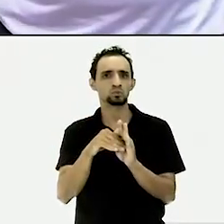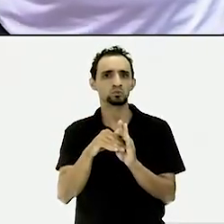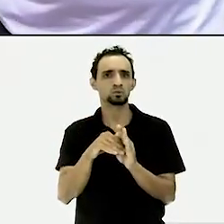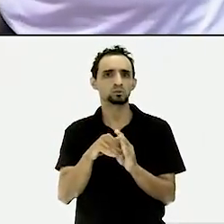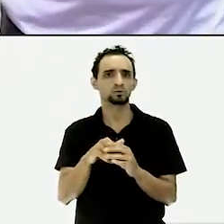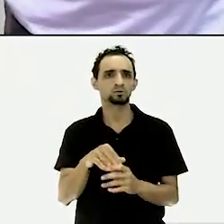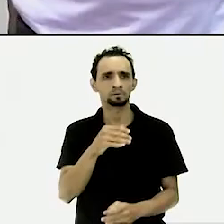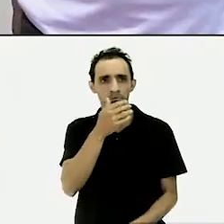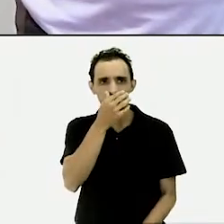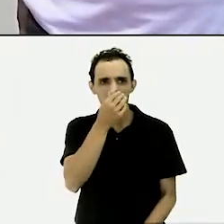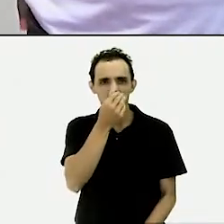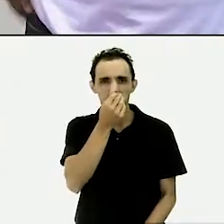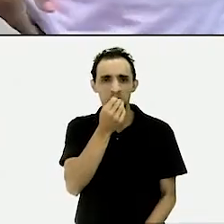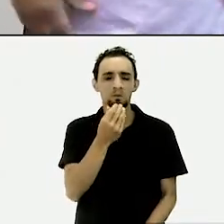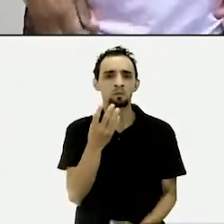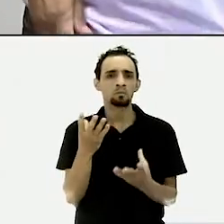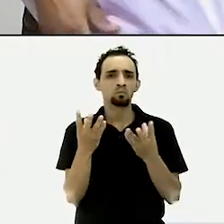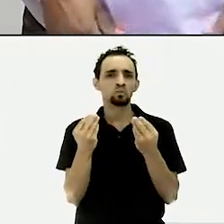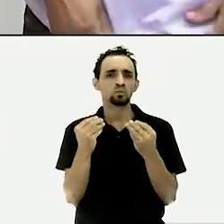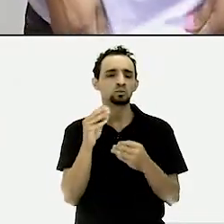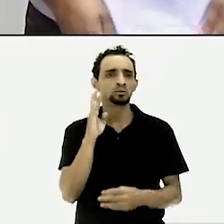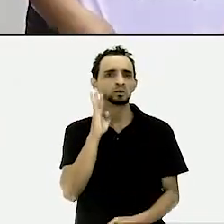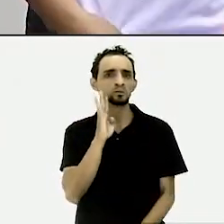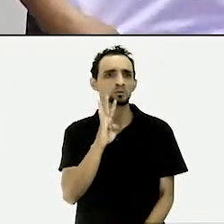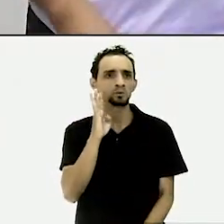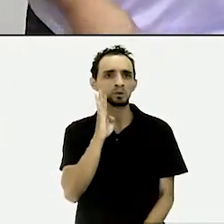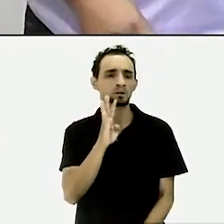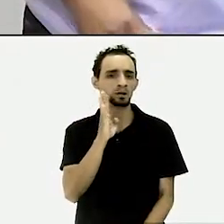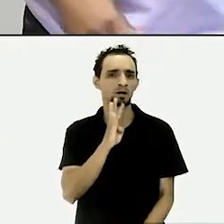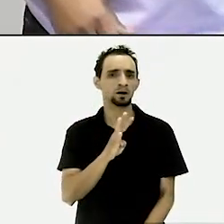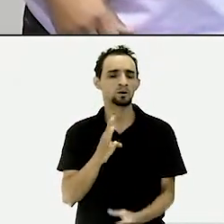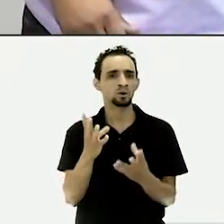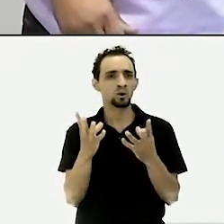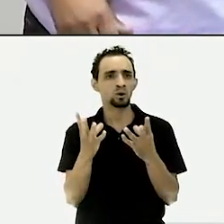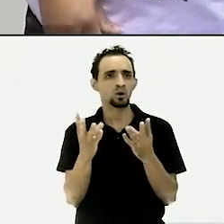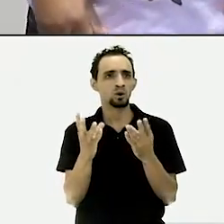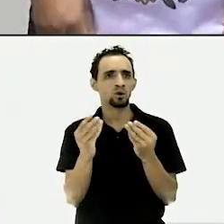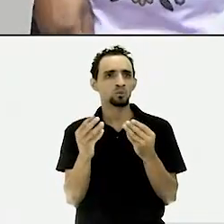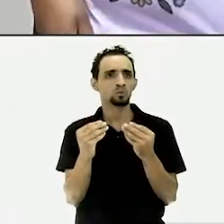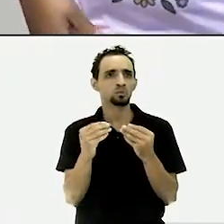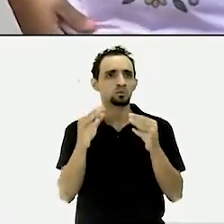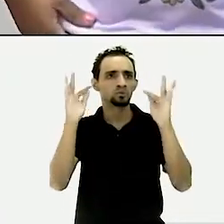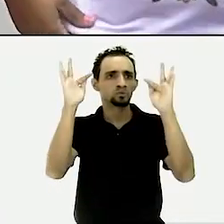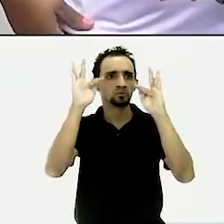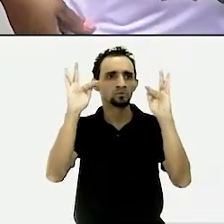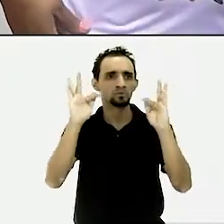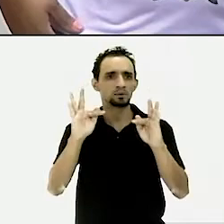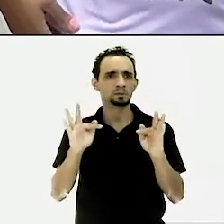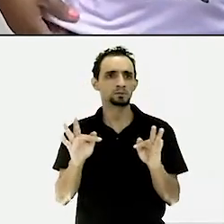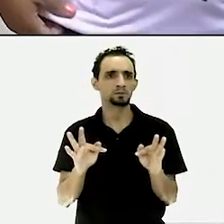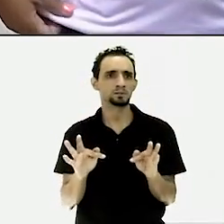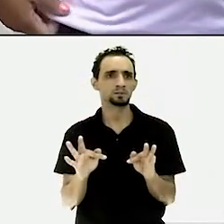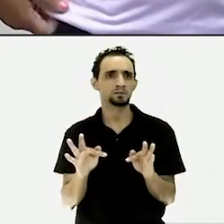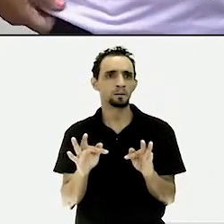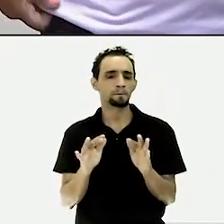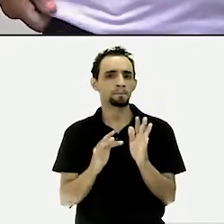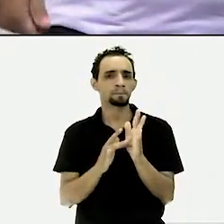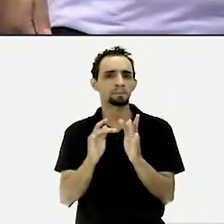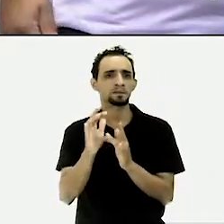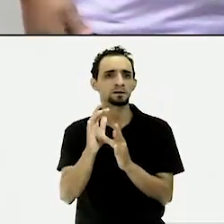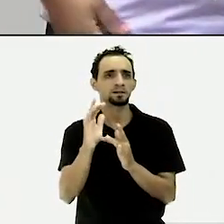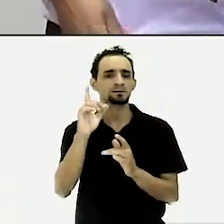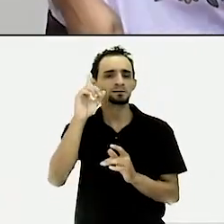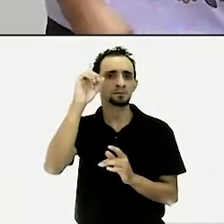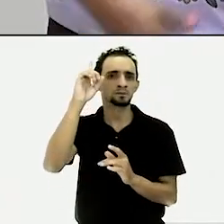os números, que Agudos já chegou a ser campeão do estado em suicídio. Né? Hoje os números já baixaram, graças a Deus. E